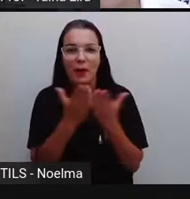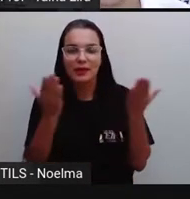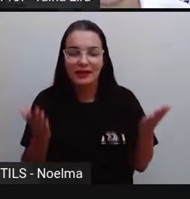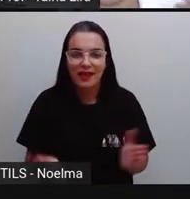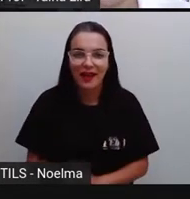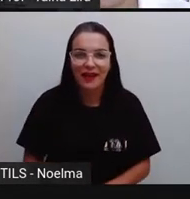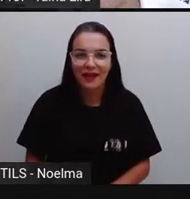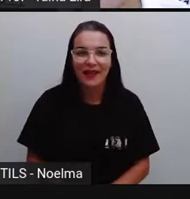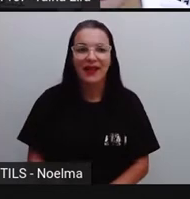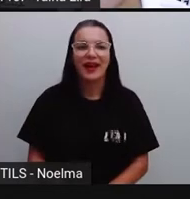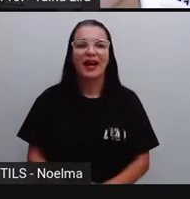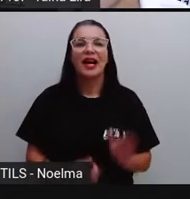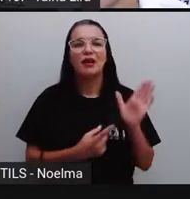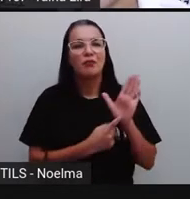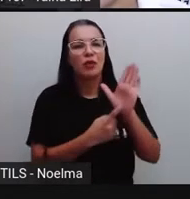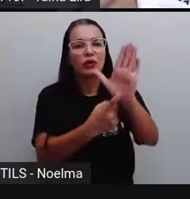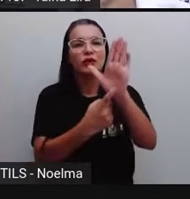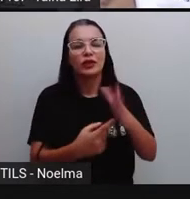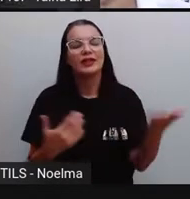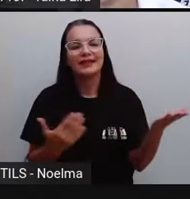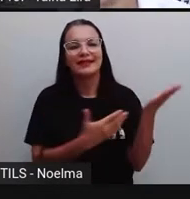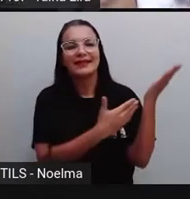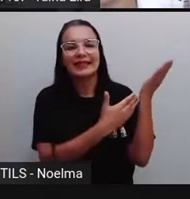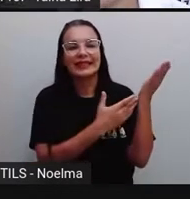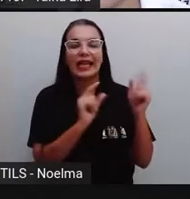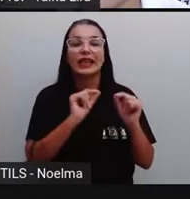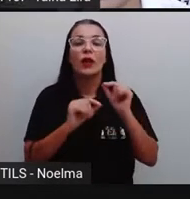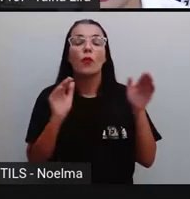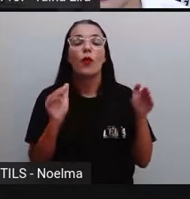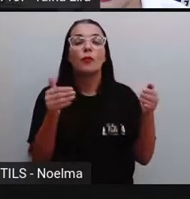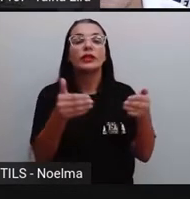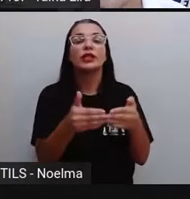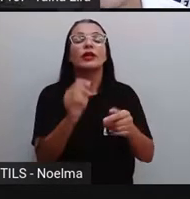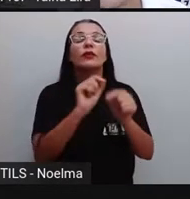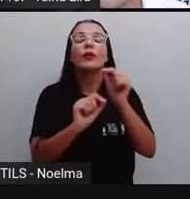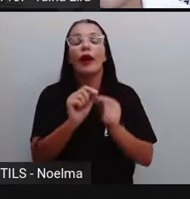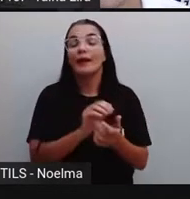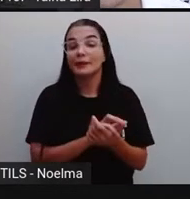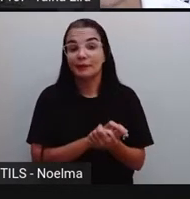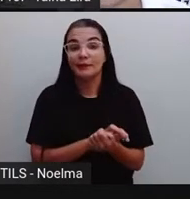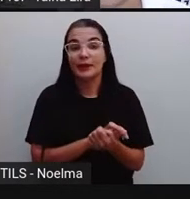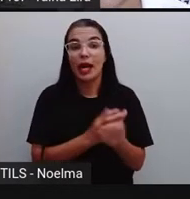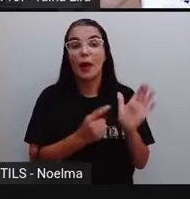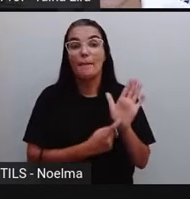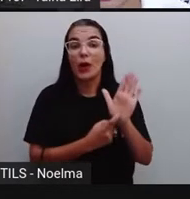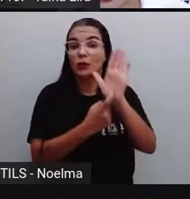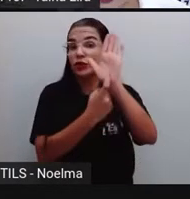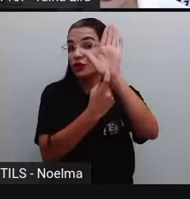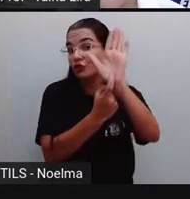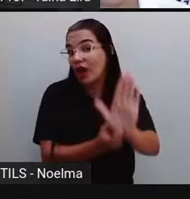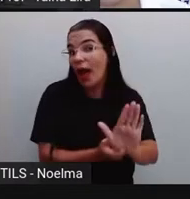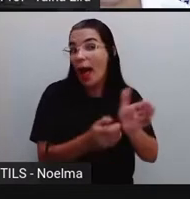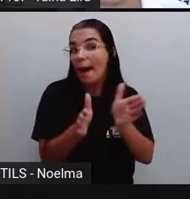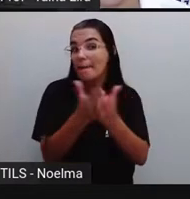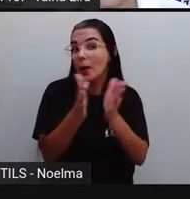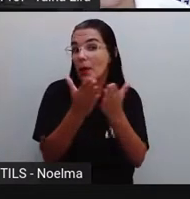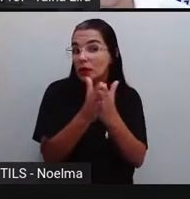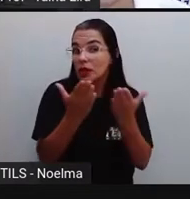Mostrando aí uma promoção, tá? Então, o objetivo aí desse cartaz é mostrar essa promoção,